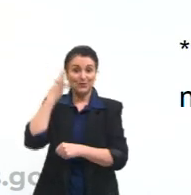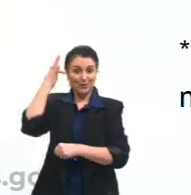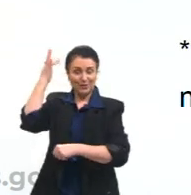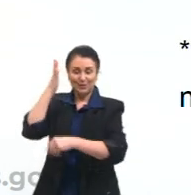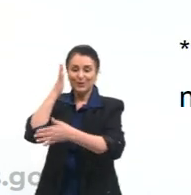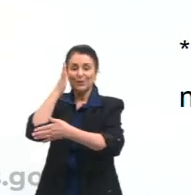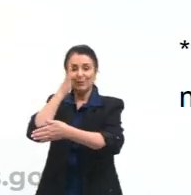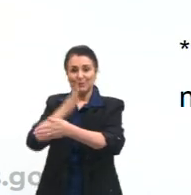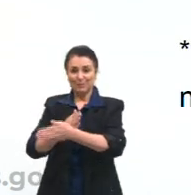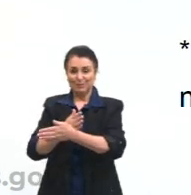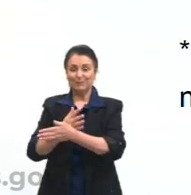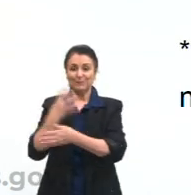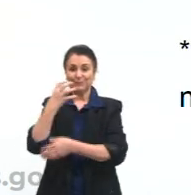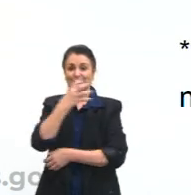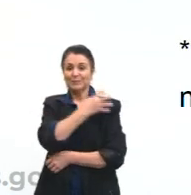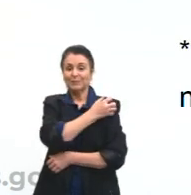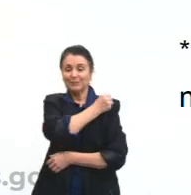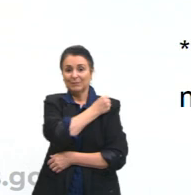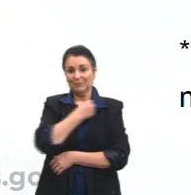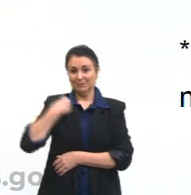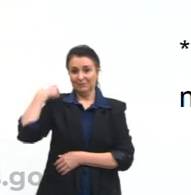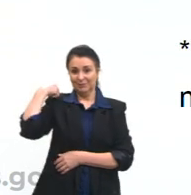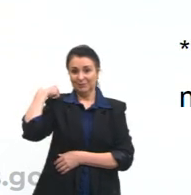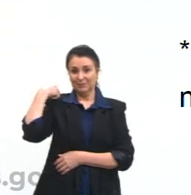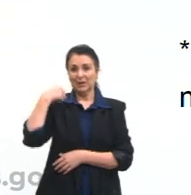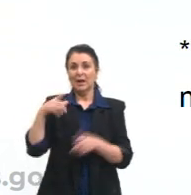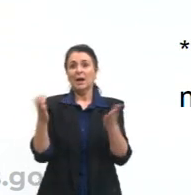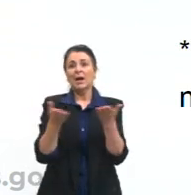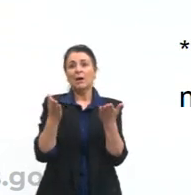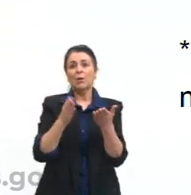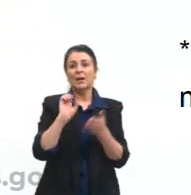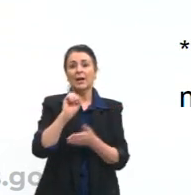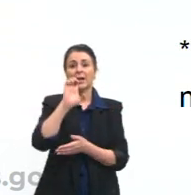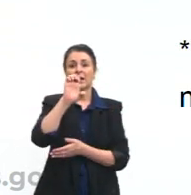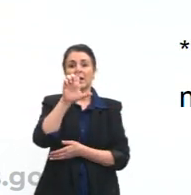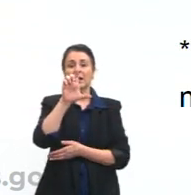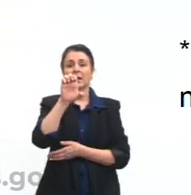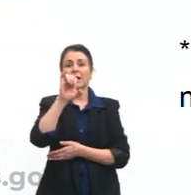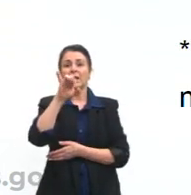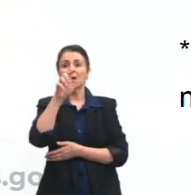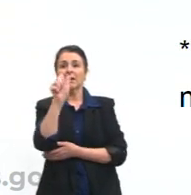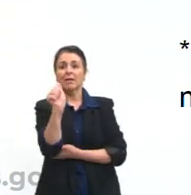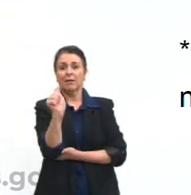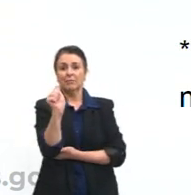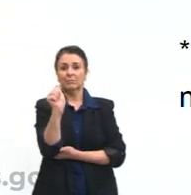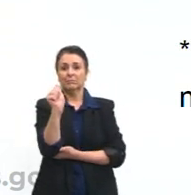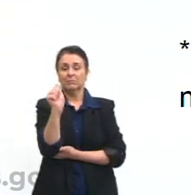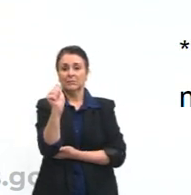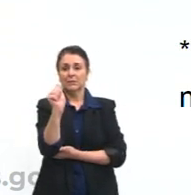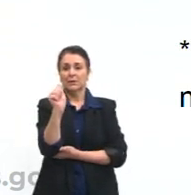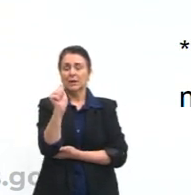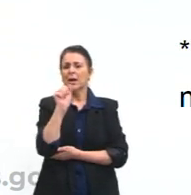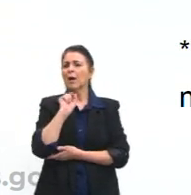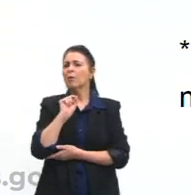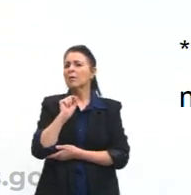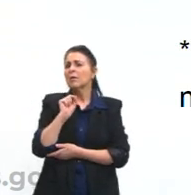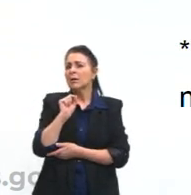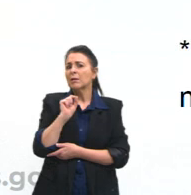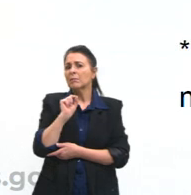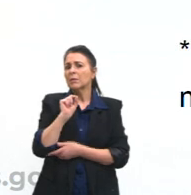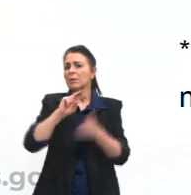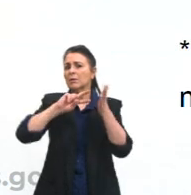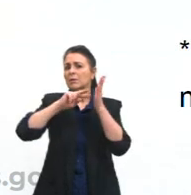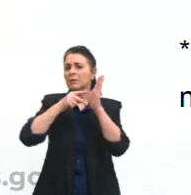seguindo vamos para nossos amigos de ideia ideias ao contrário do pessoal de Mileto e somos e Léia prega